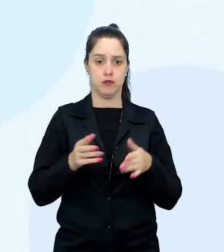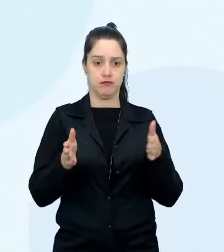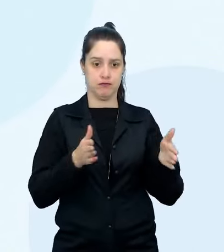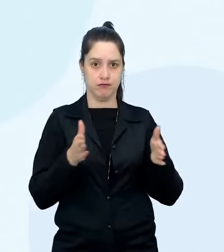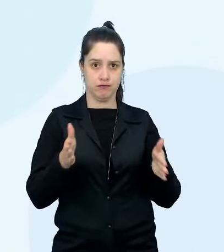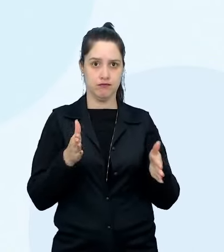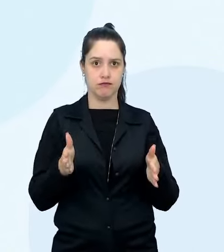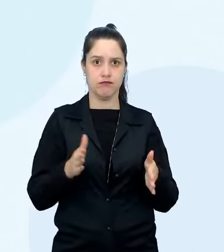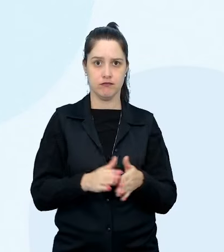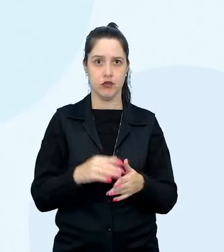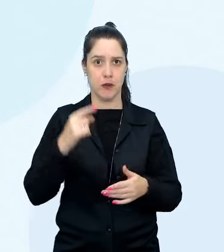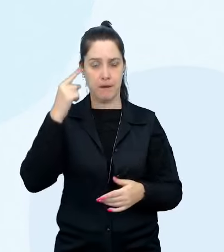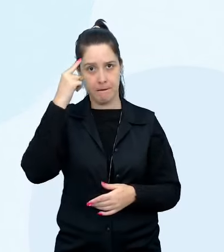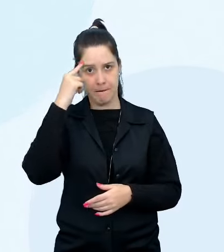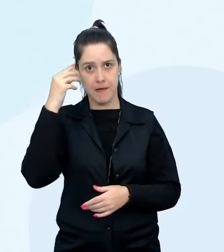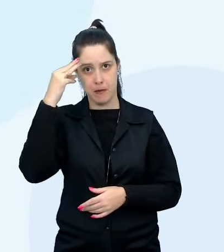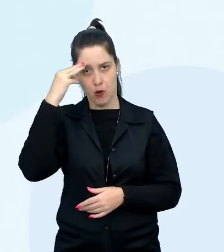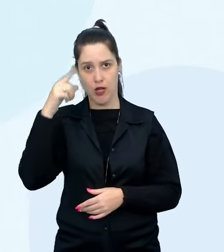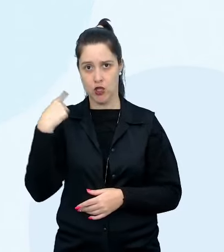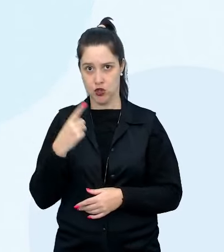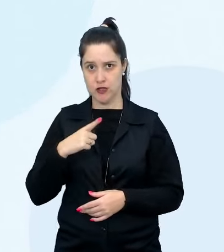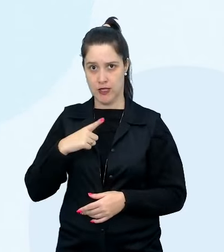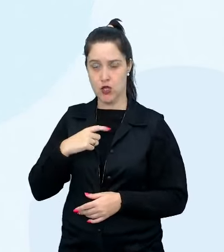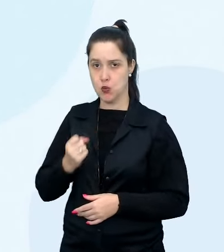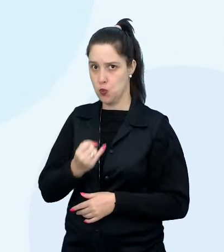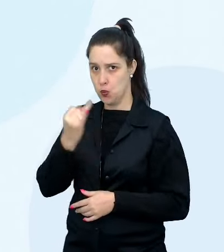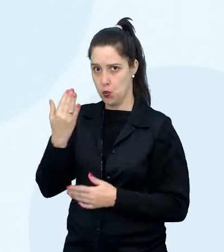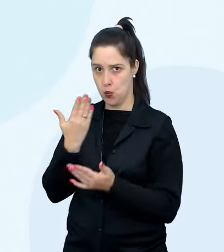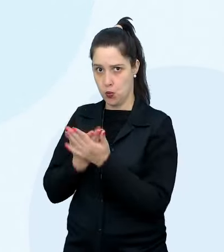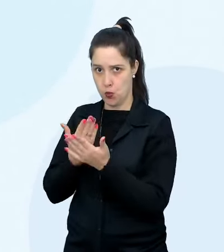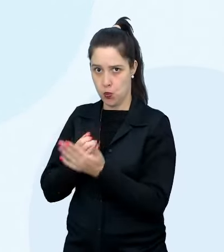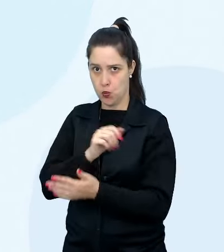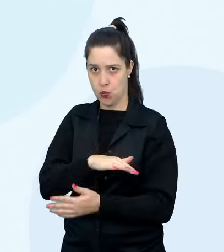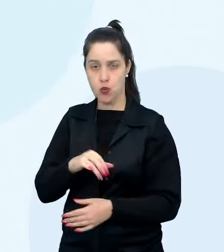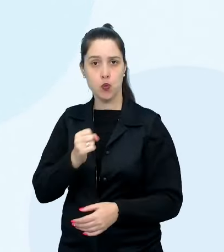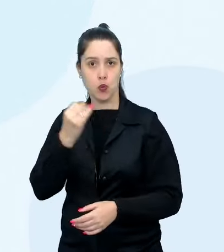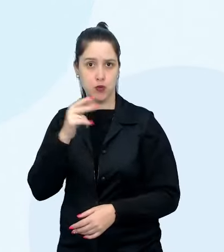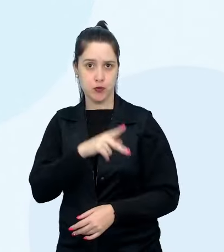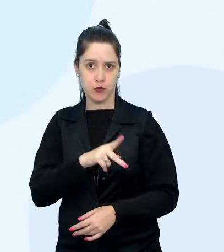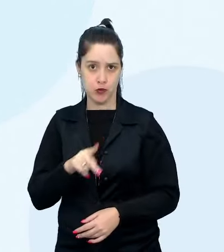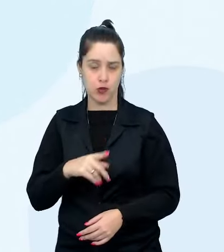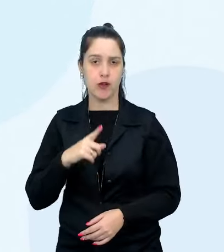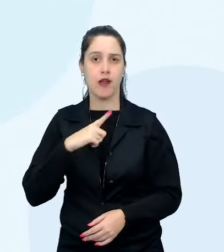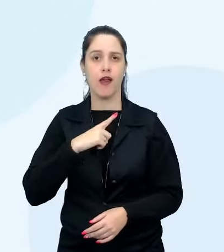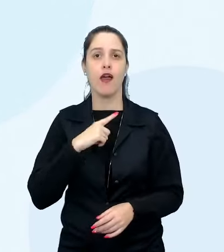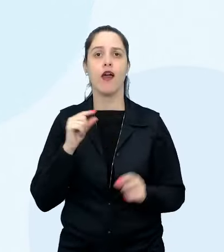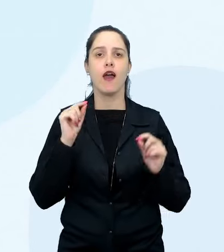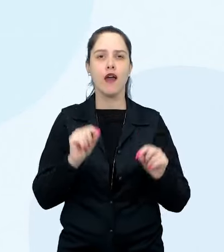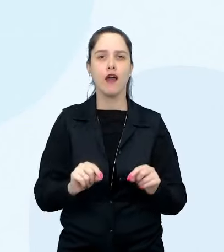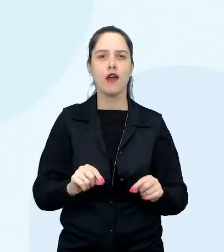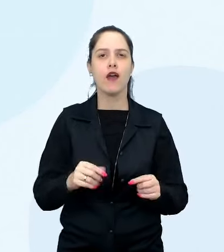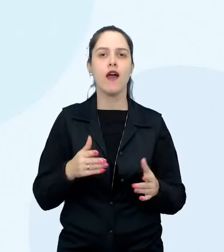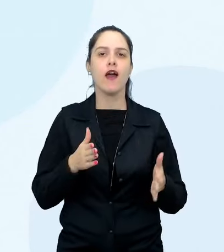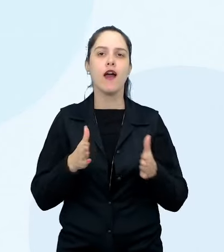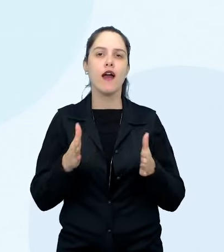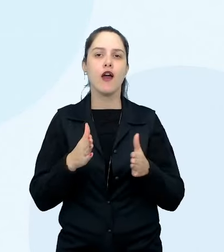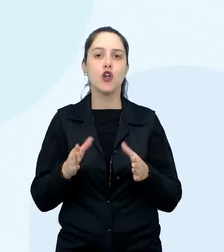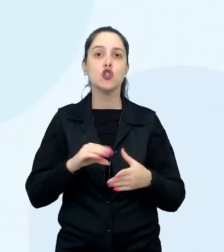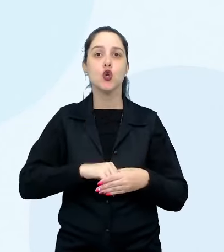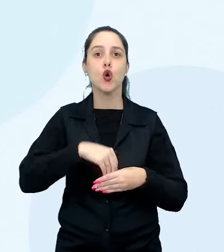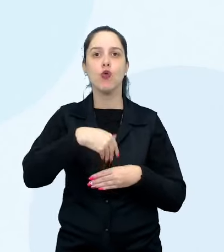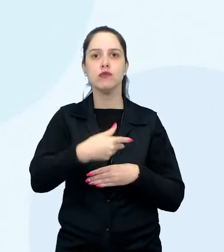das memórias que a gente tem enquanto estudante, enquanto professor, é aquela exposição de